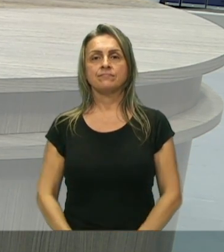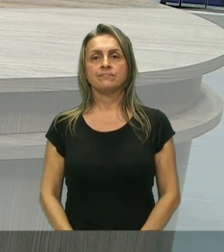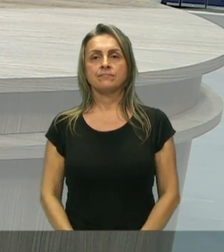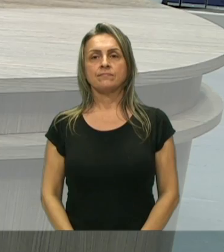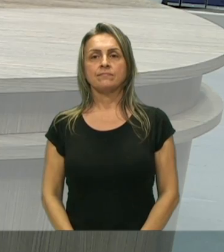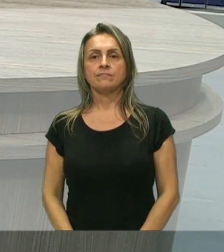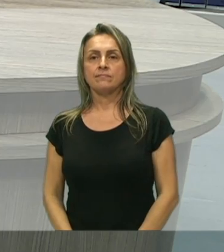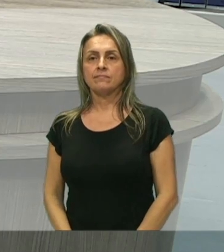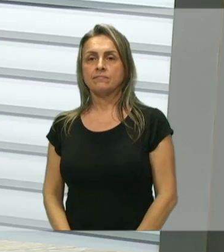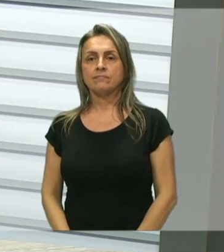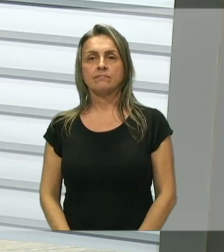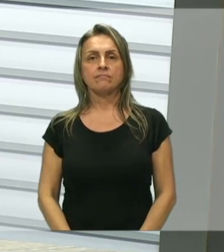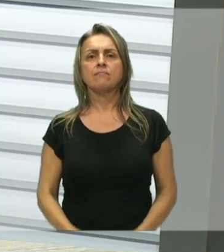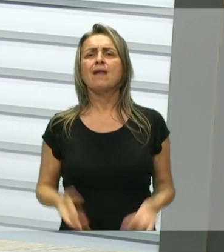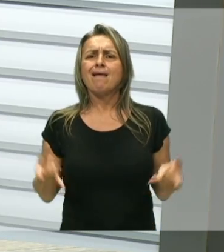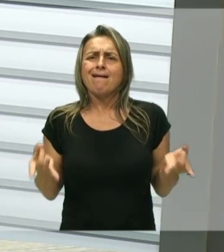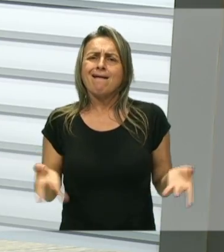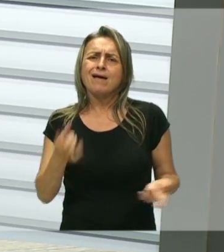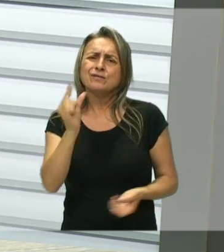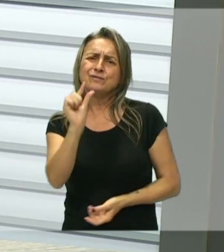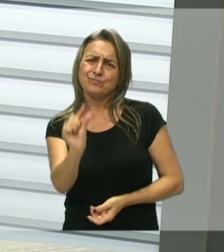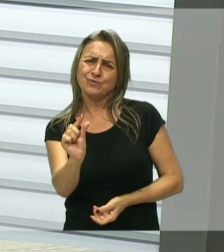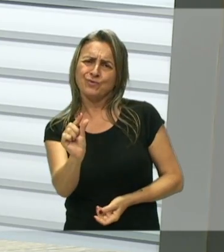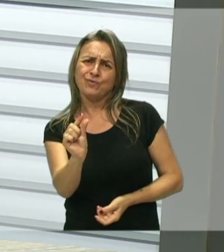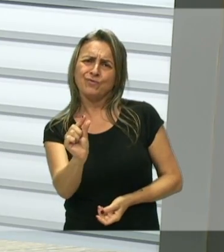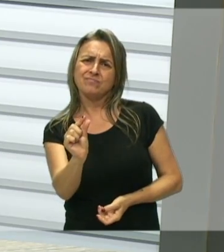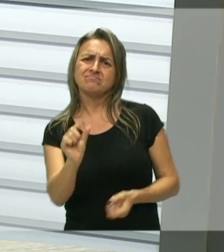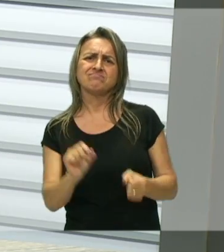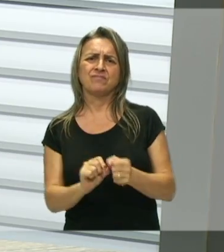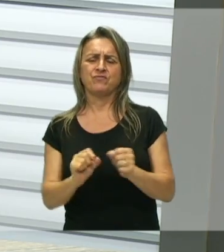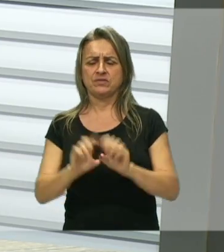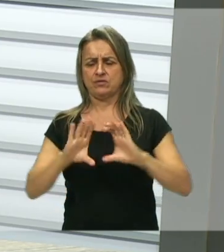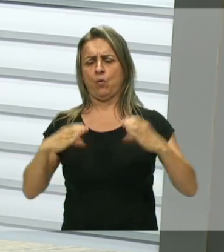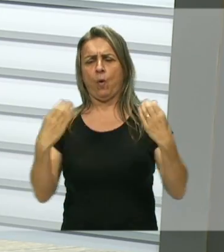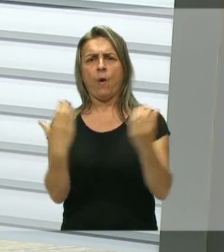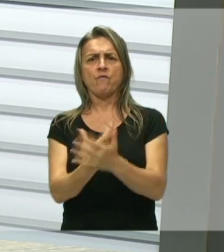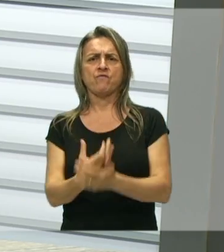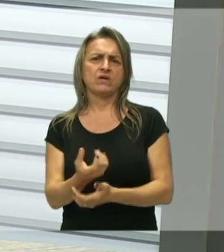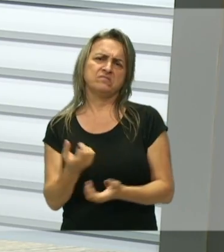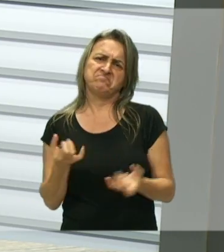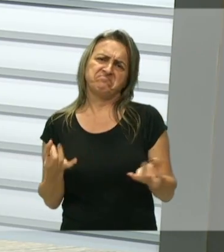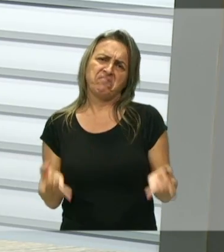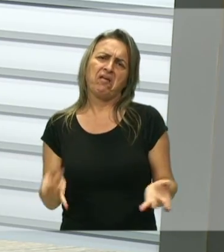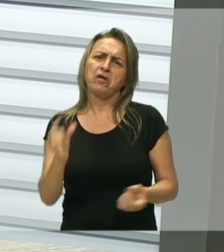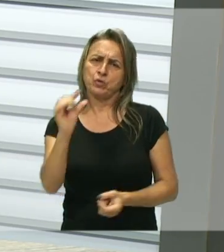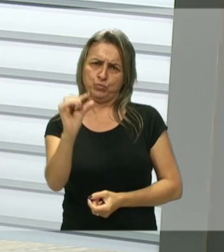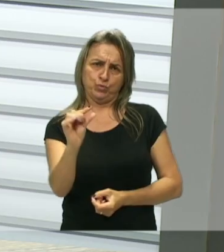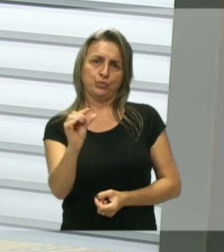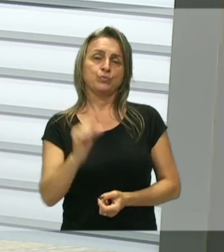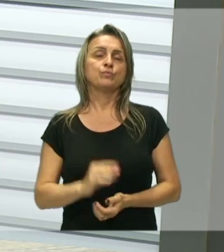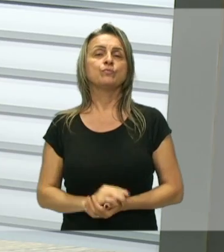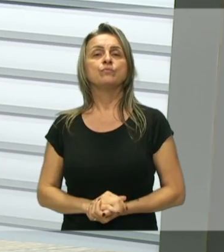não se gasta muito para fazer uma conferência, na verdade. Né? Existem...